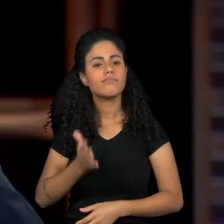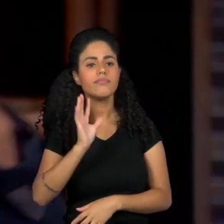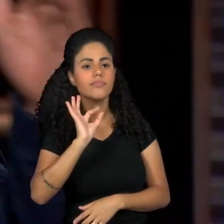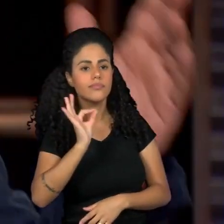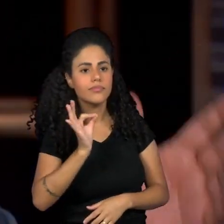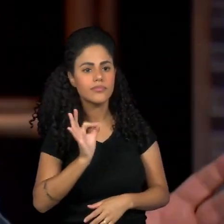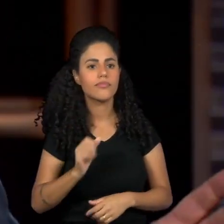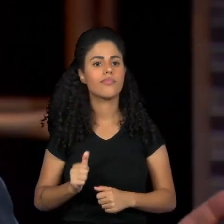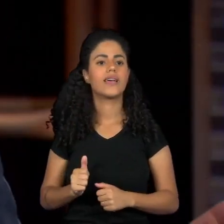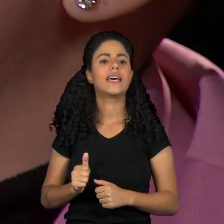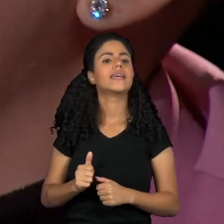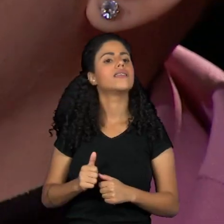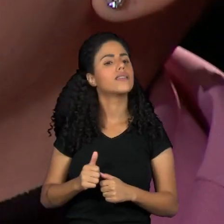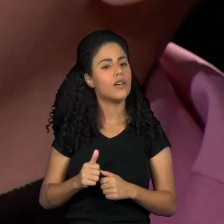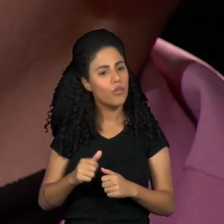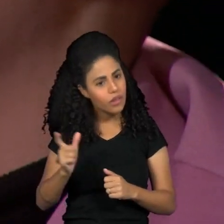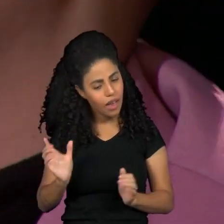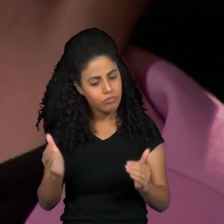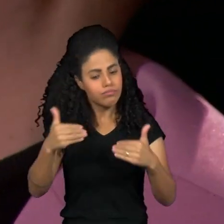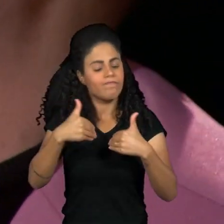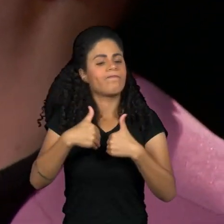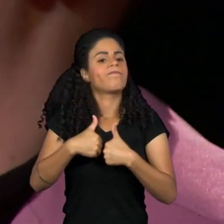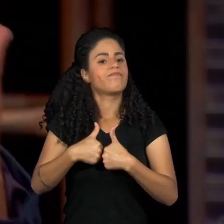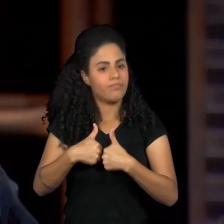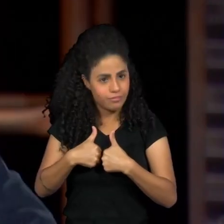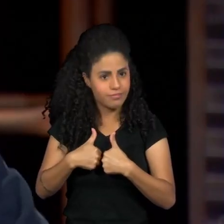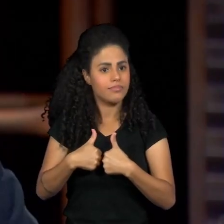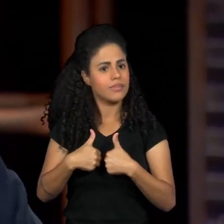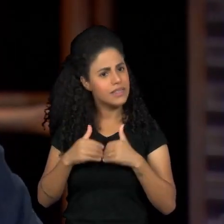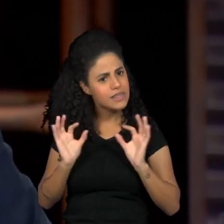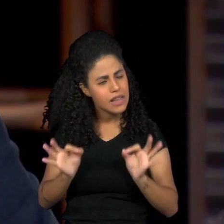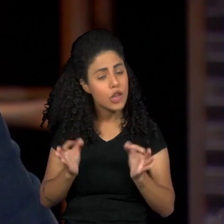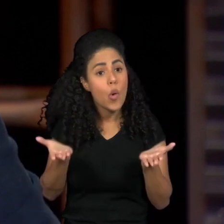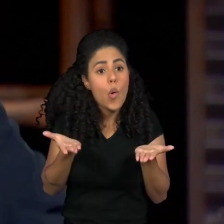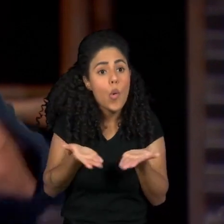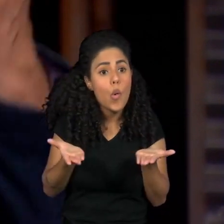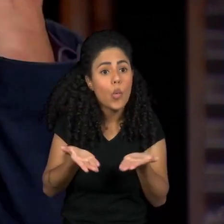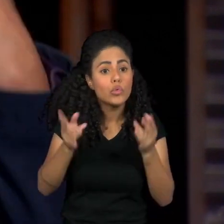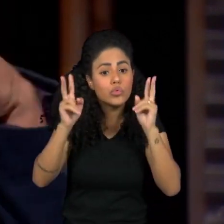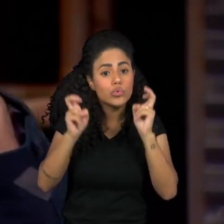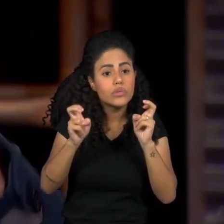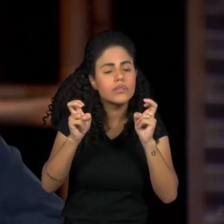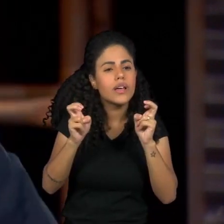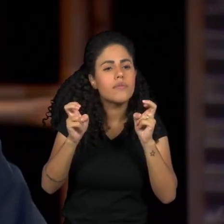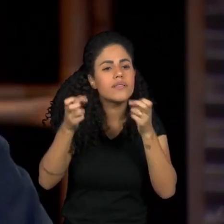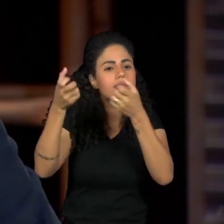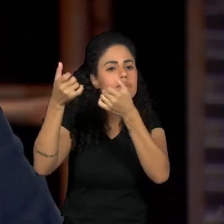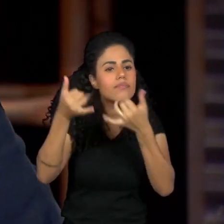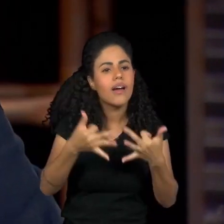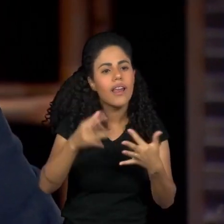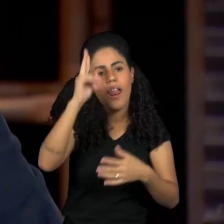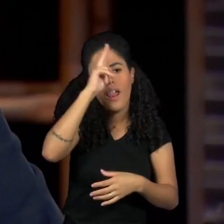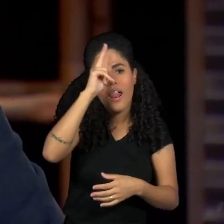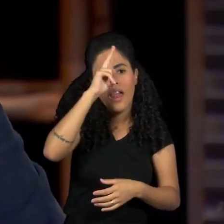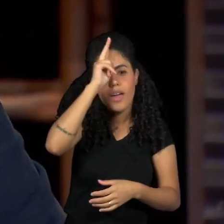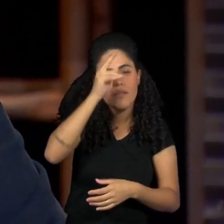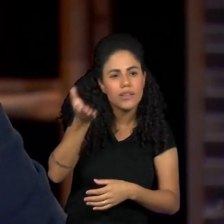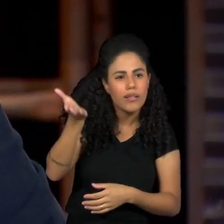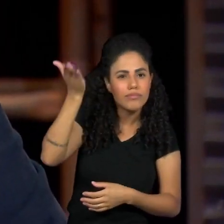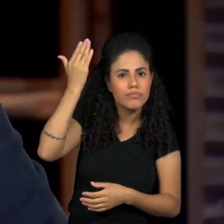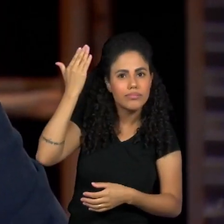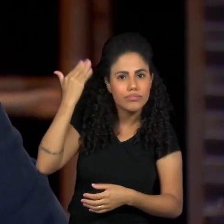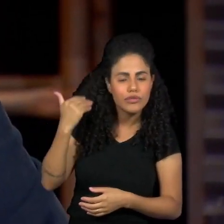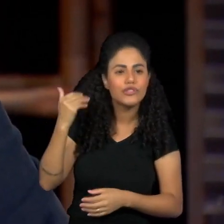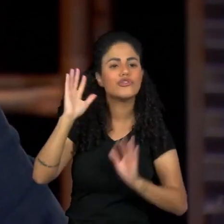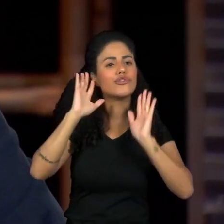tal espectro. Exato, né? é um do tal espectro. espectro. E hoje, quando se fala, se lembra de figuras históricas, né, que provavelmente já